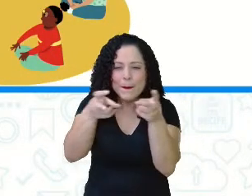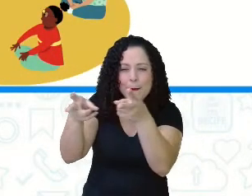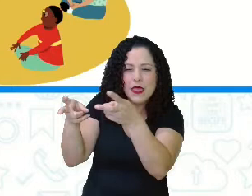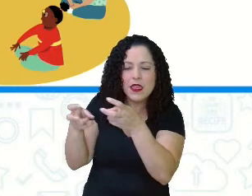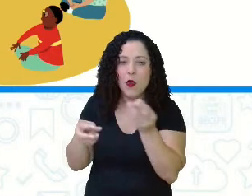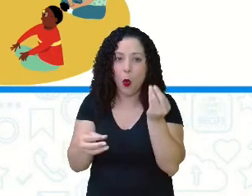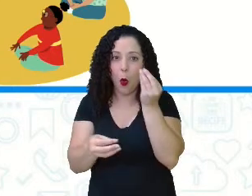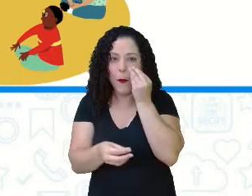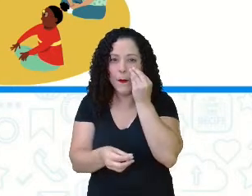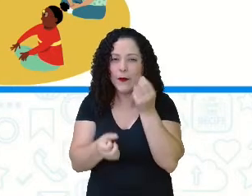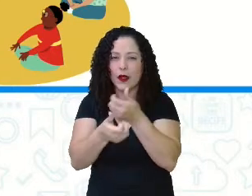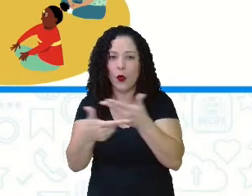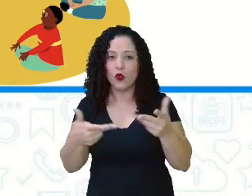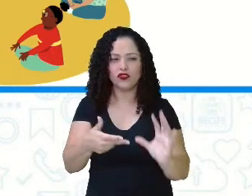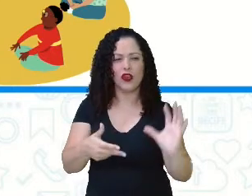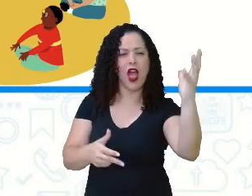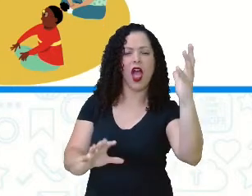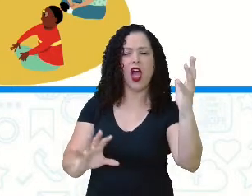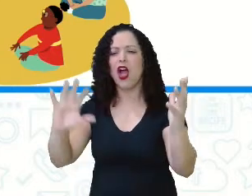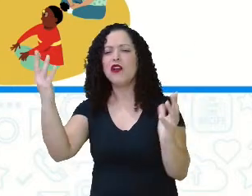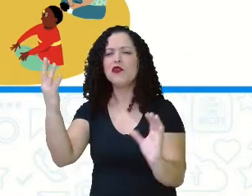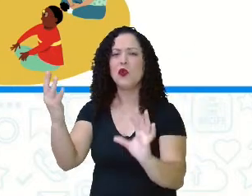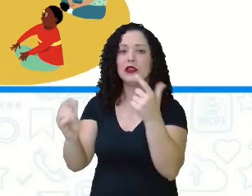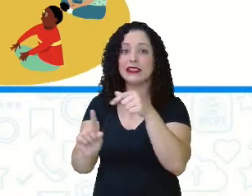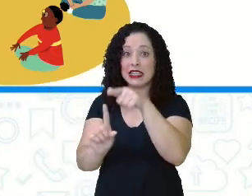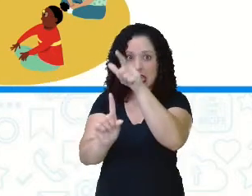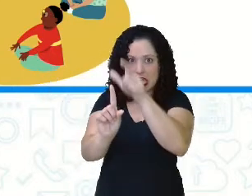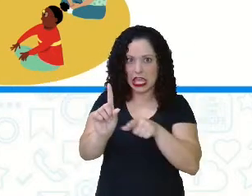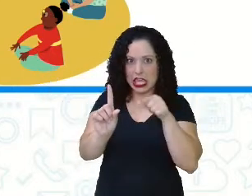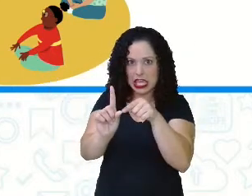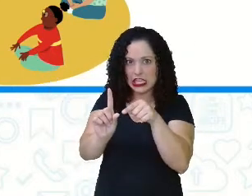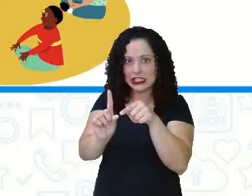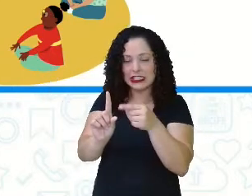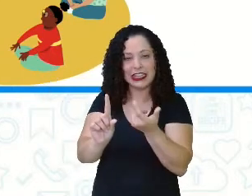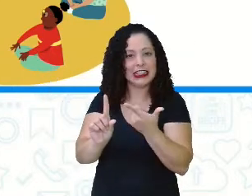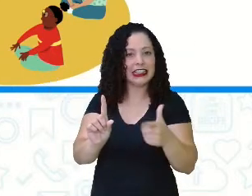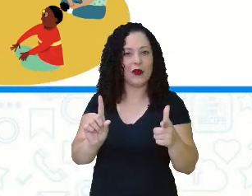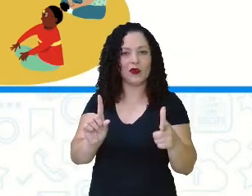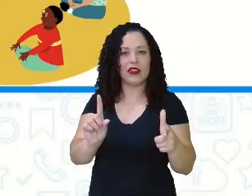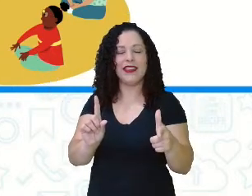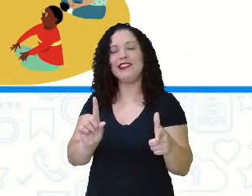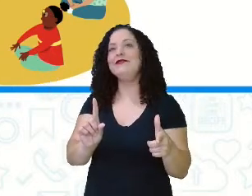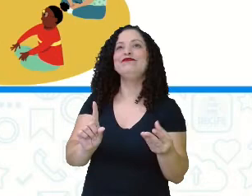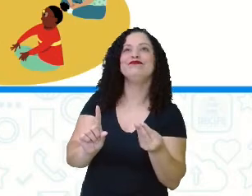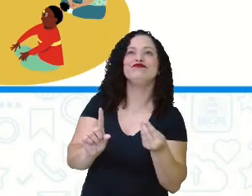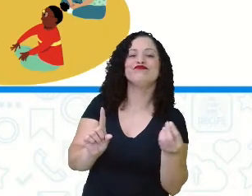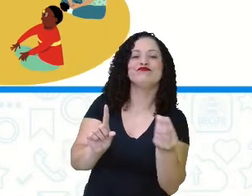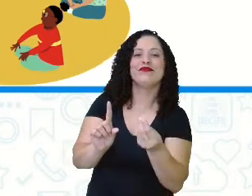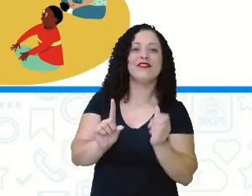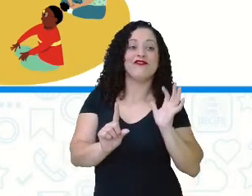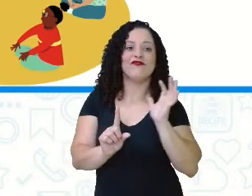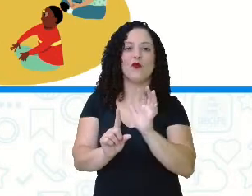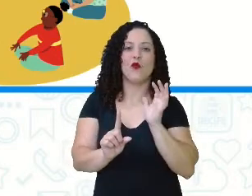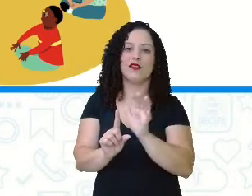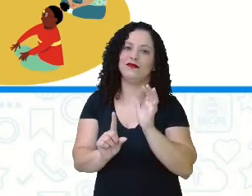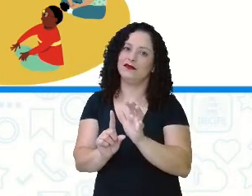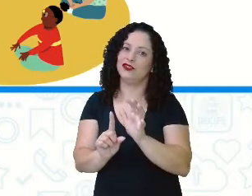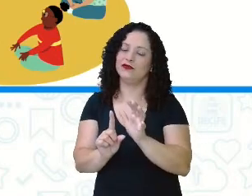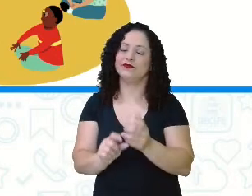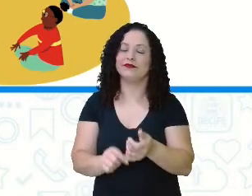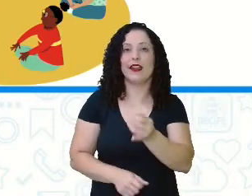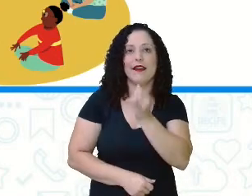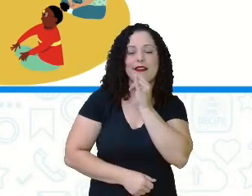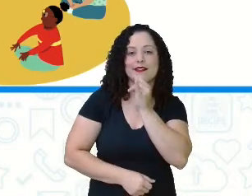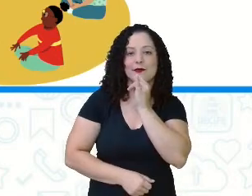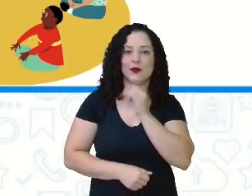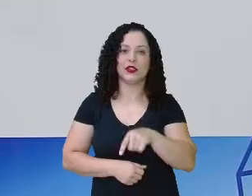que vão acontecendo. Esse narrador, ele não faz antecipações nem intervenções no relato da história. Por exemplo,